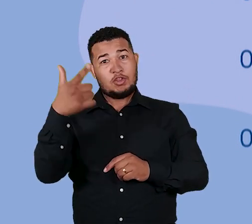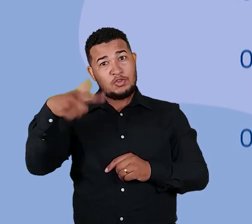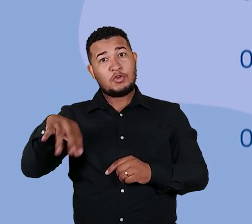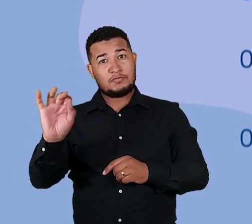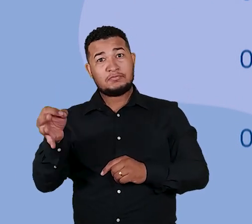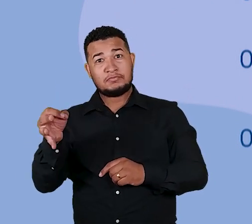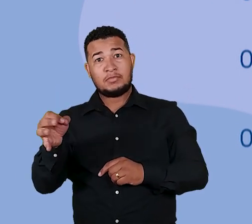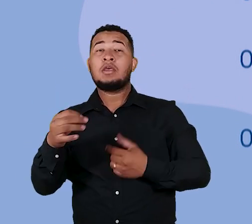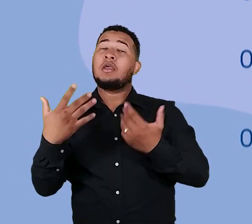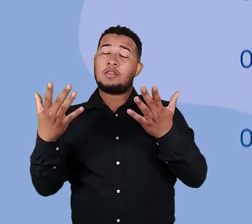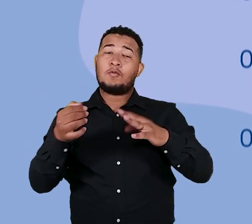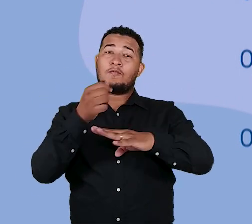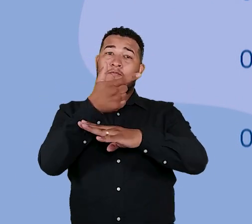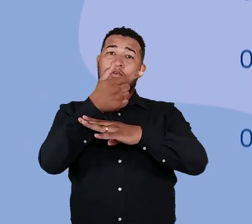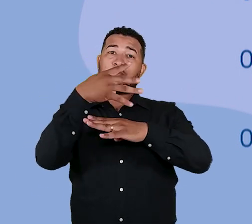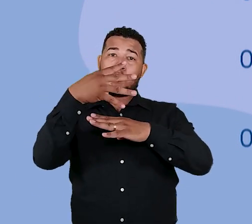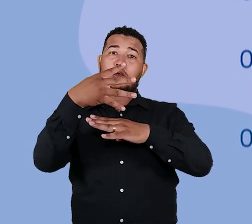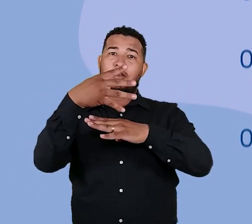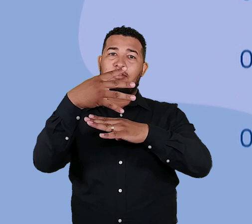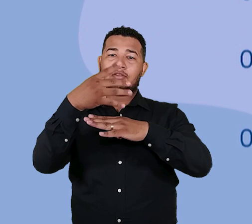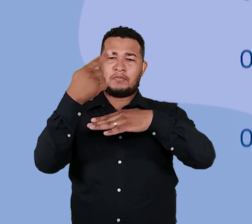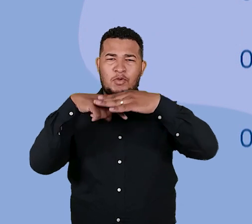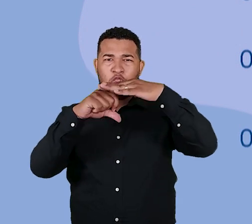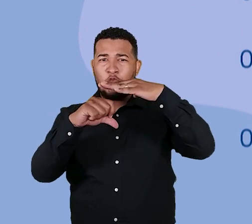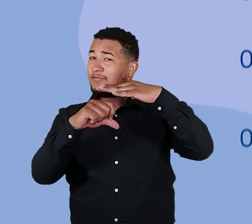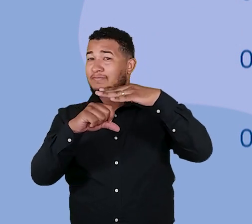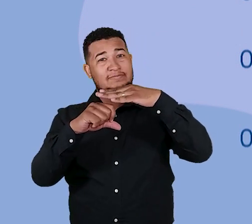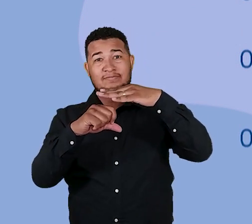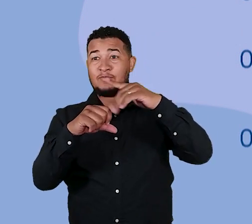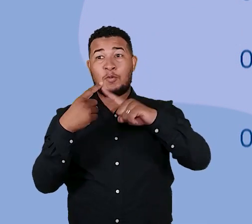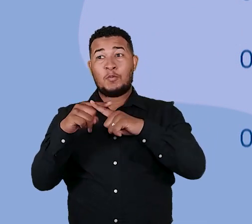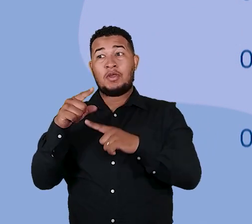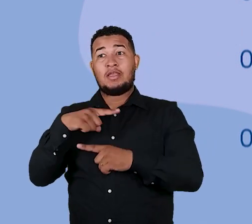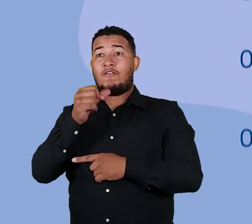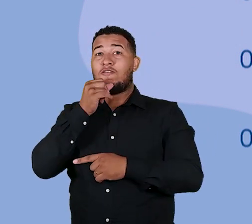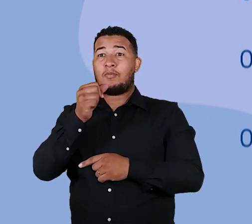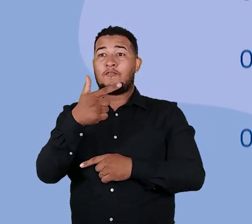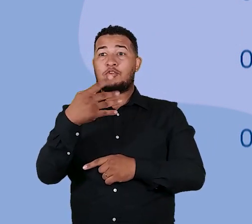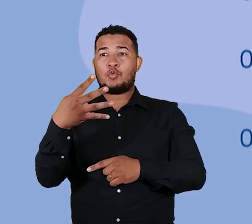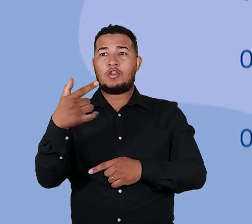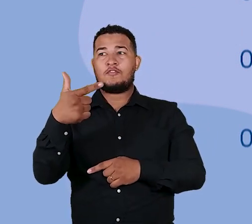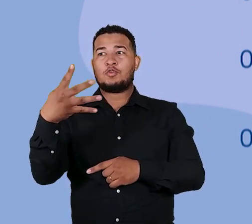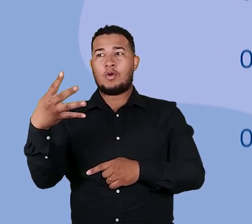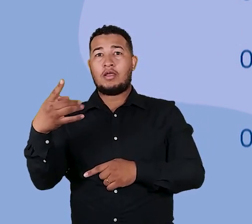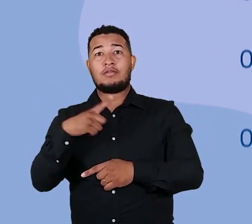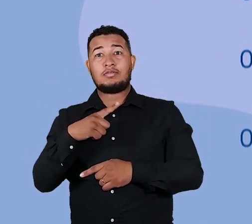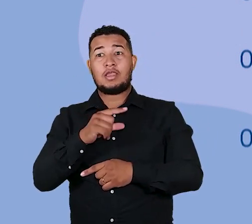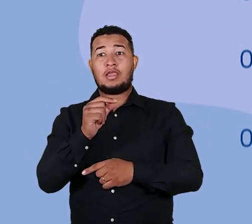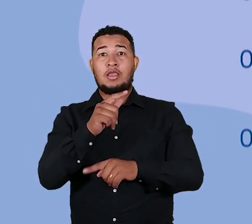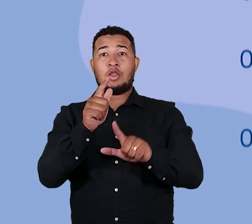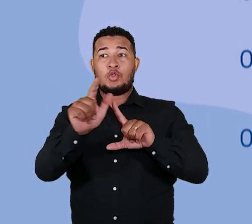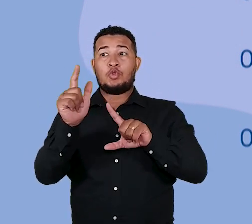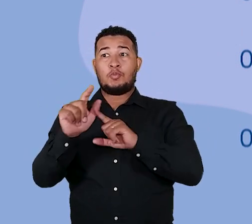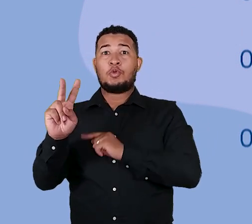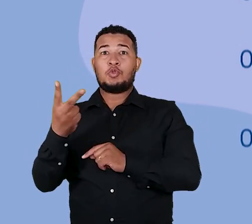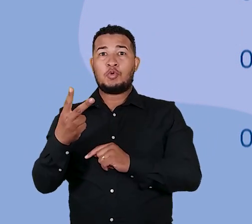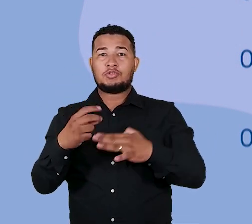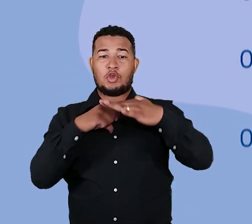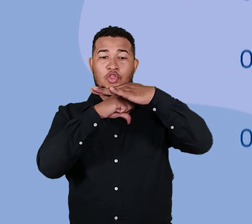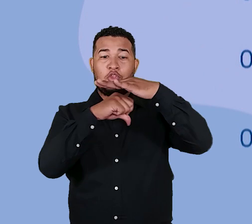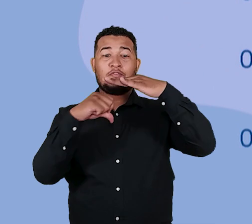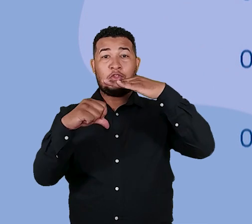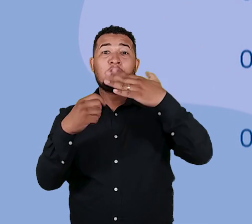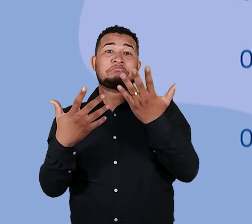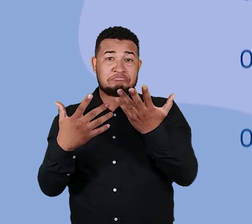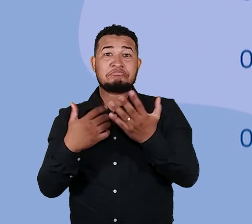o 24? Então vai ser 24, mas não, é sobre 9. Por quê? Porque 24 tem 2 dígitos, então você coloca